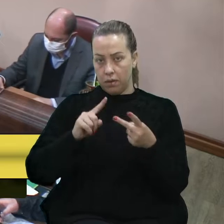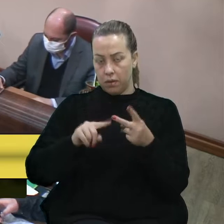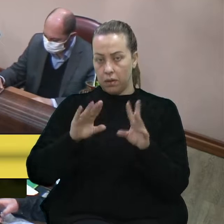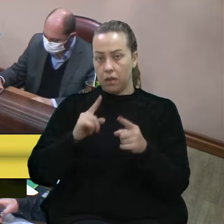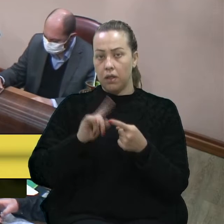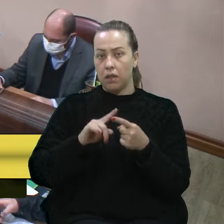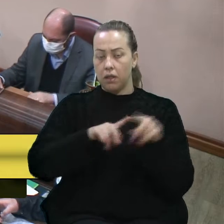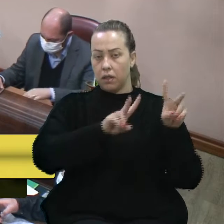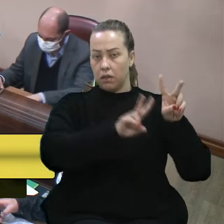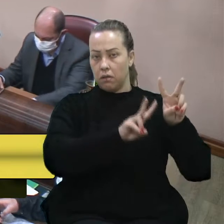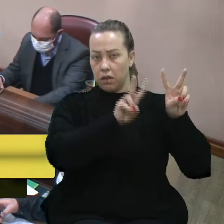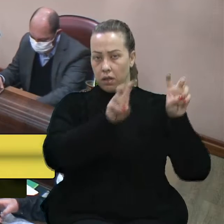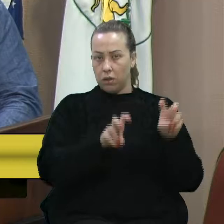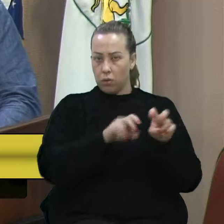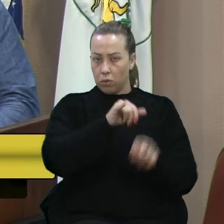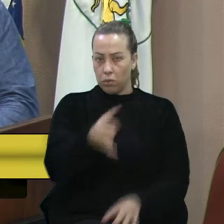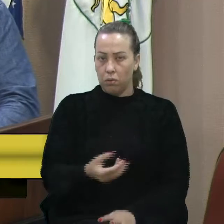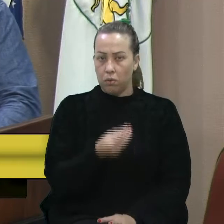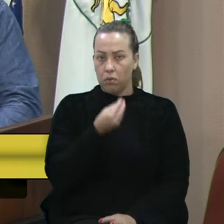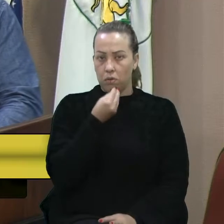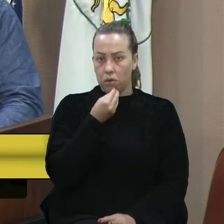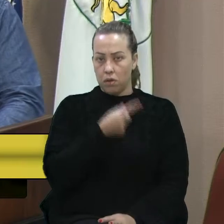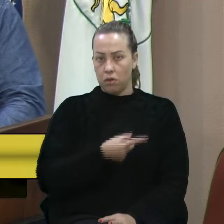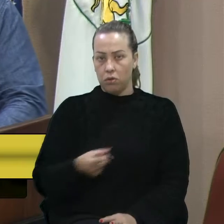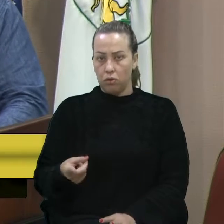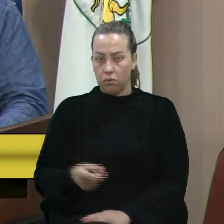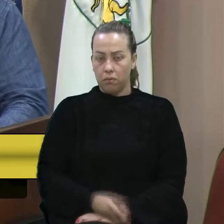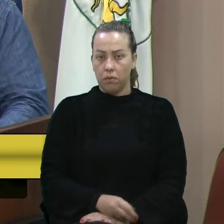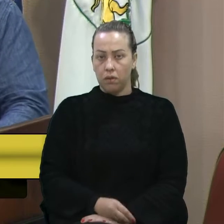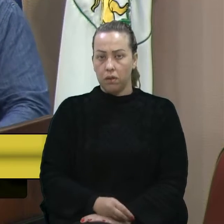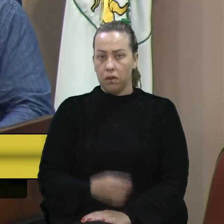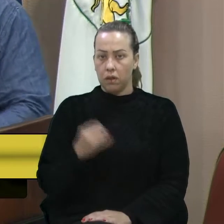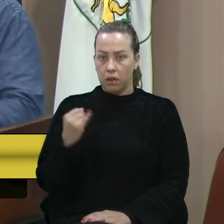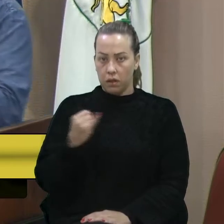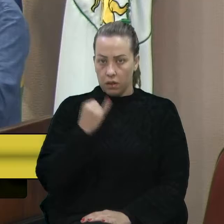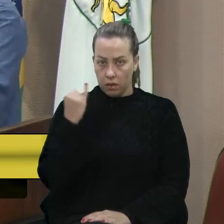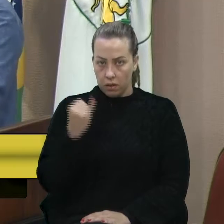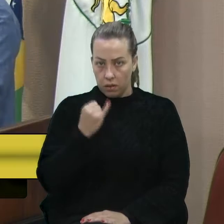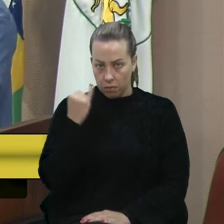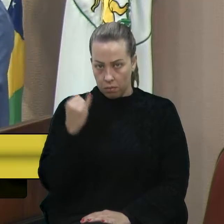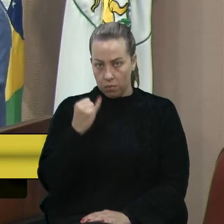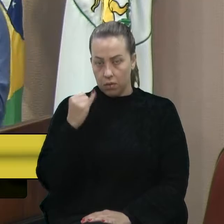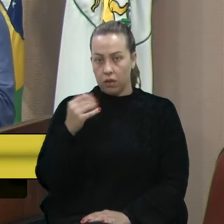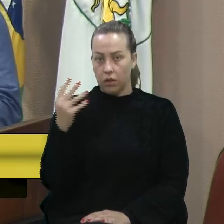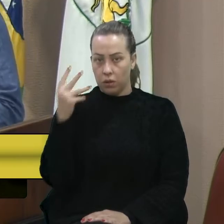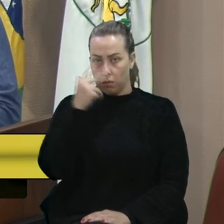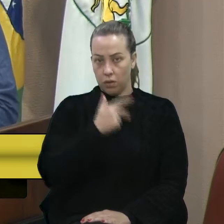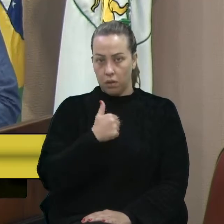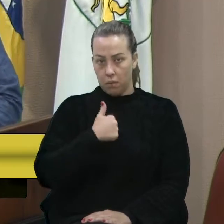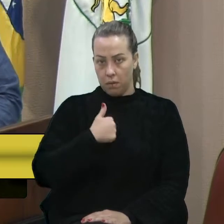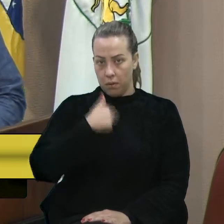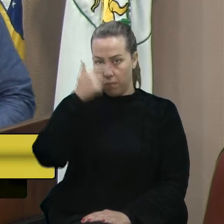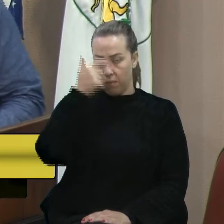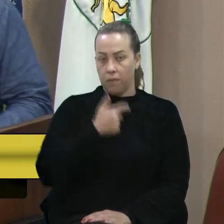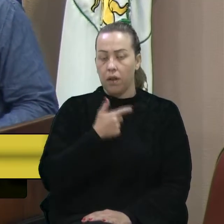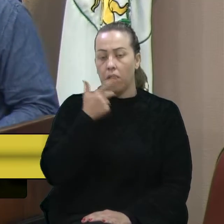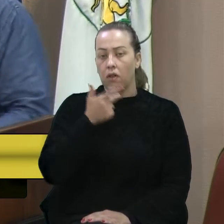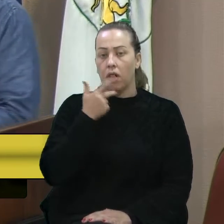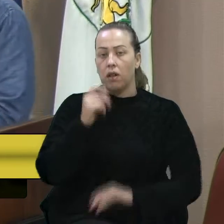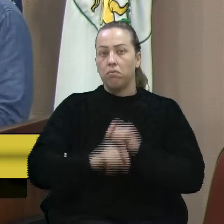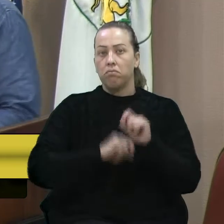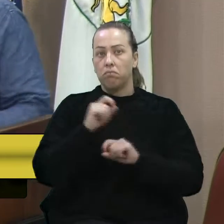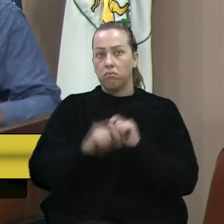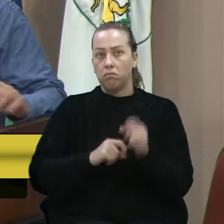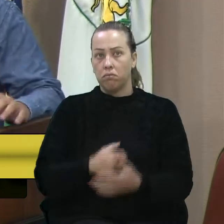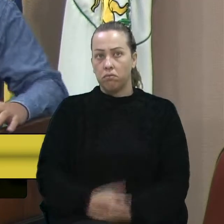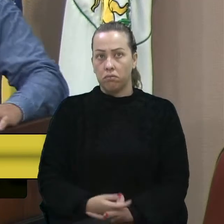um tema tão oportuno, tão importante e tão bonito para mim, que é falar